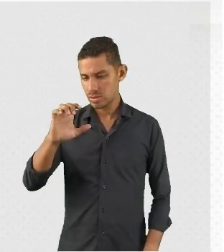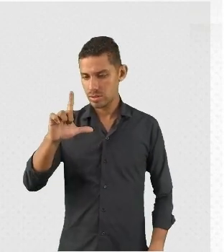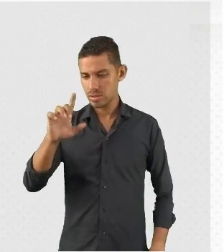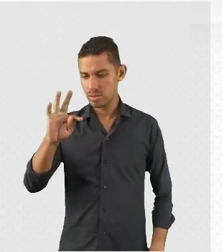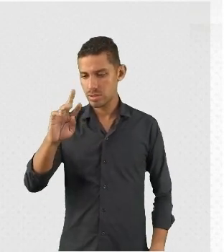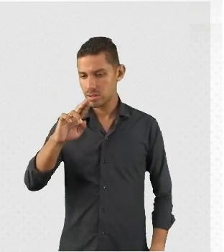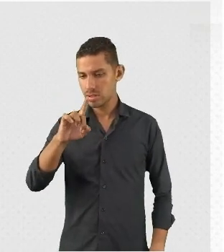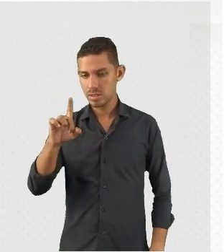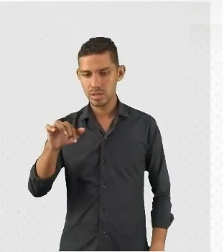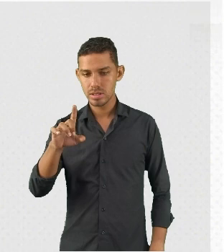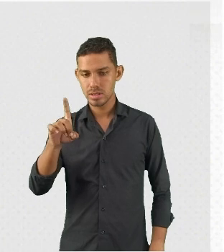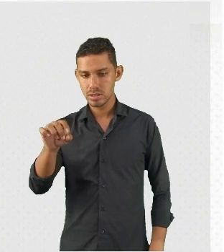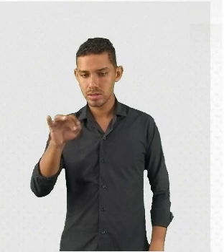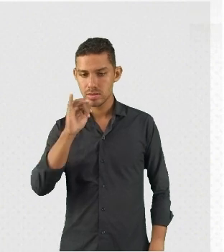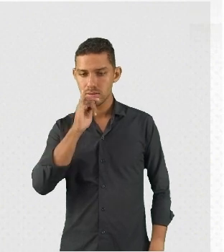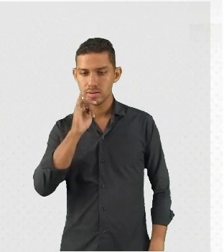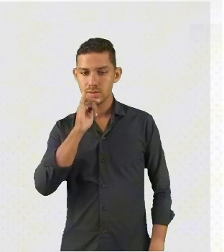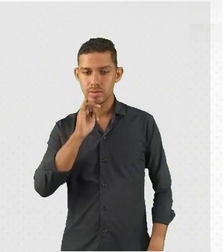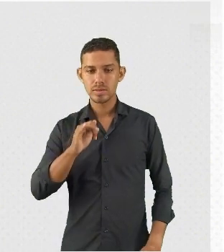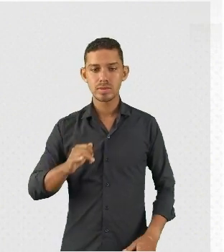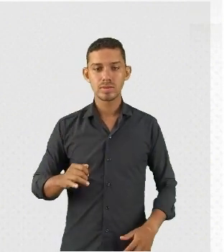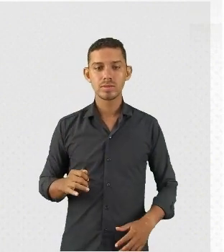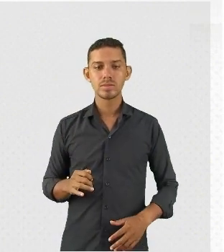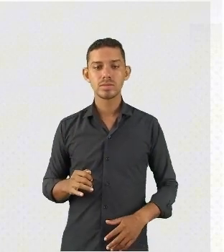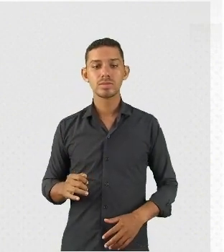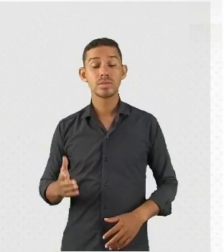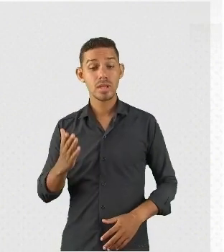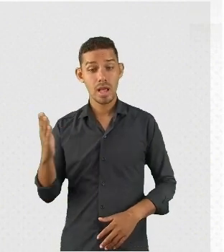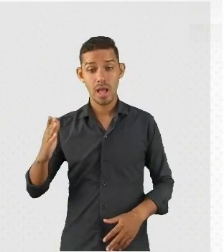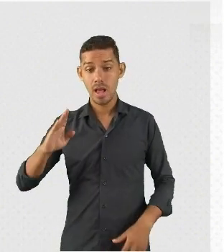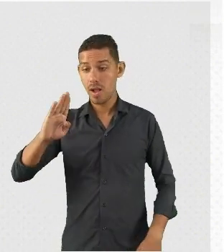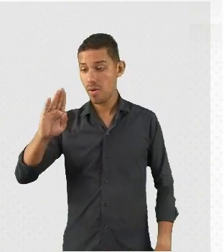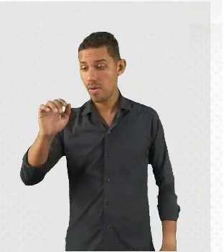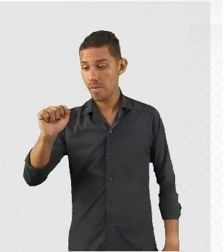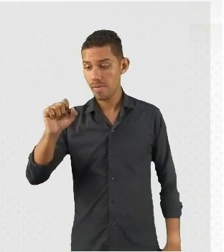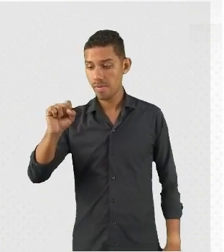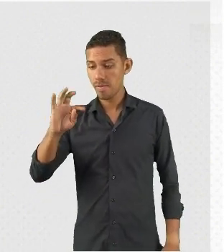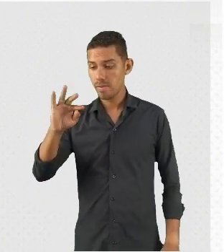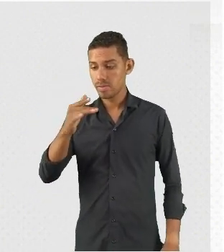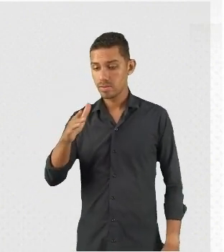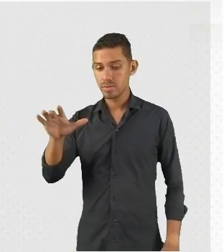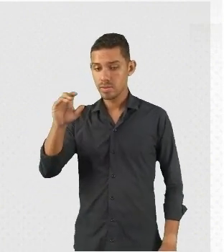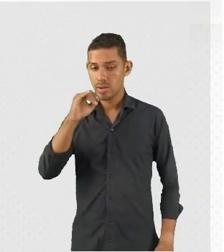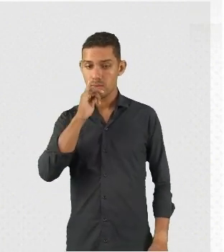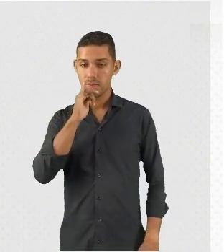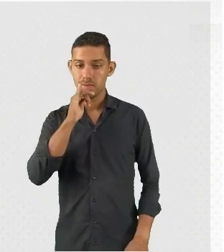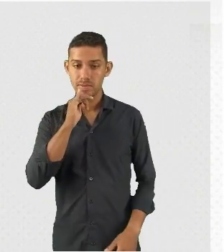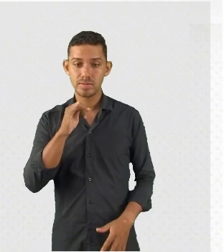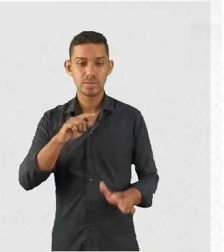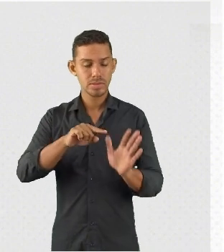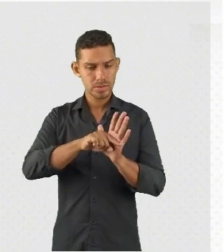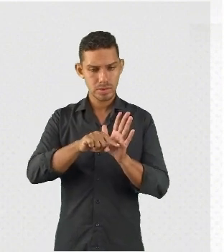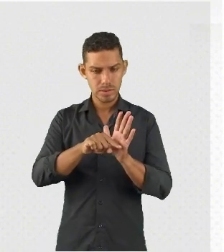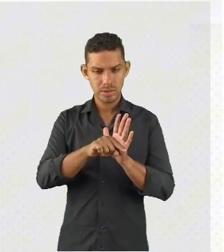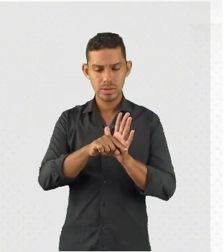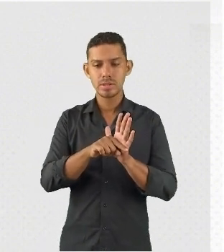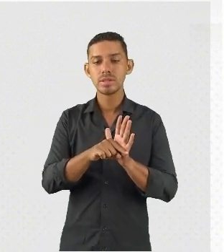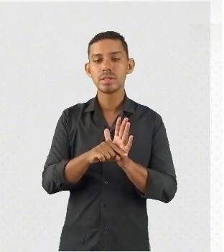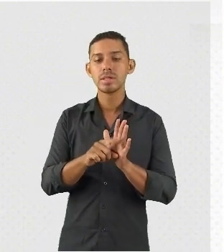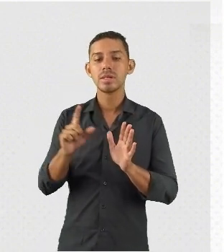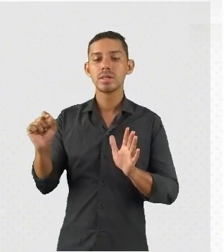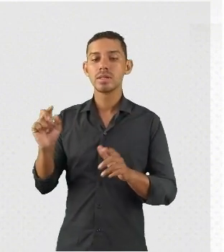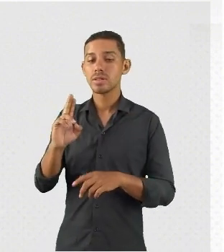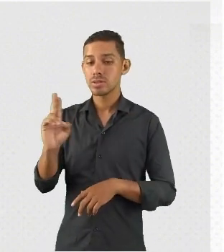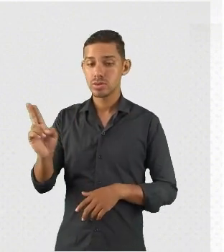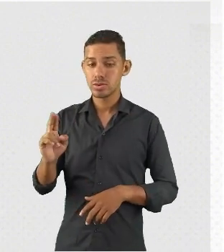está aqui um bastão eletrizado, aqui no caso com carga negativa. Esse aqui é o chamado indutor.